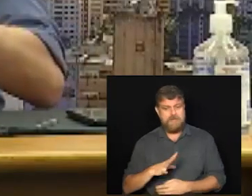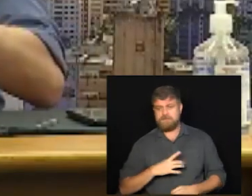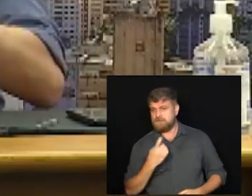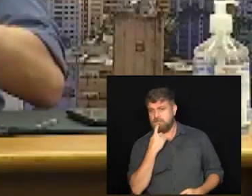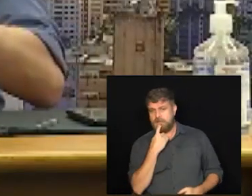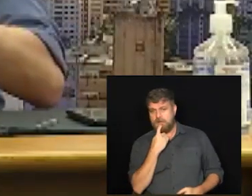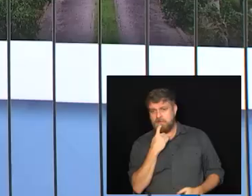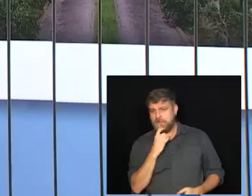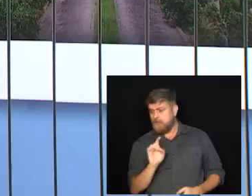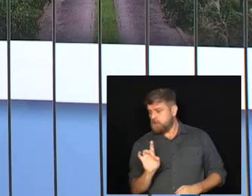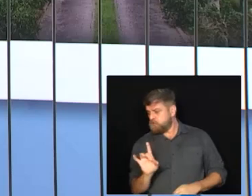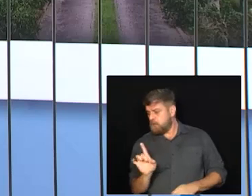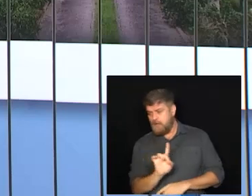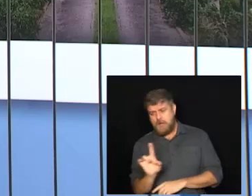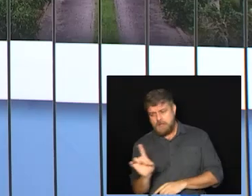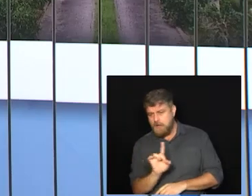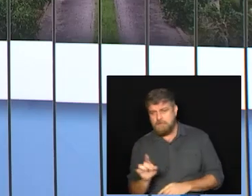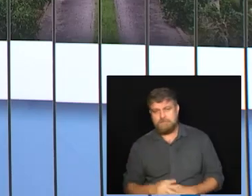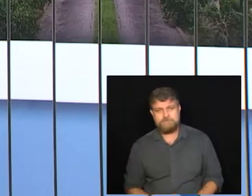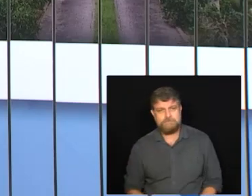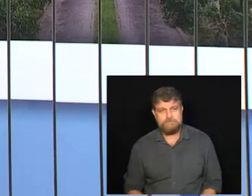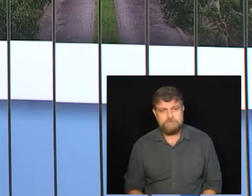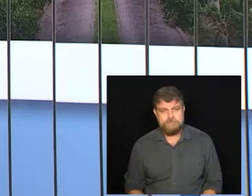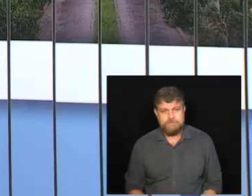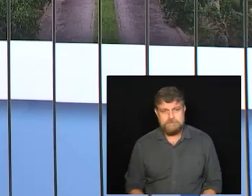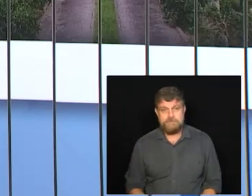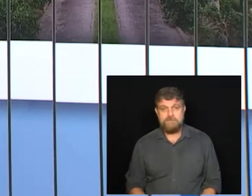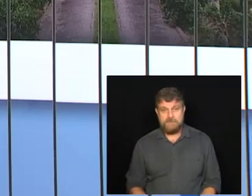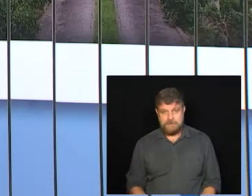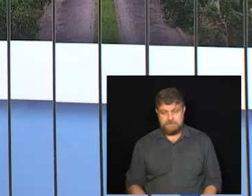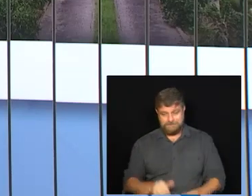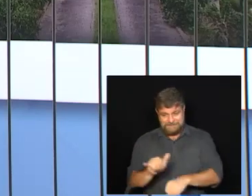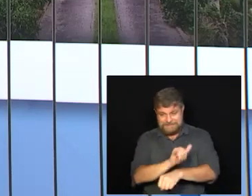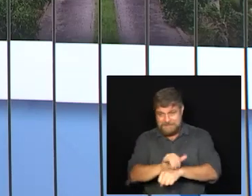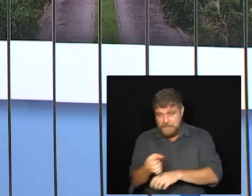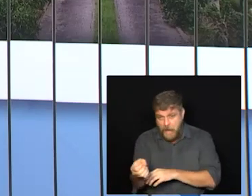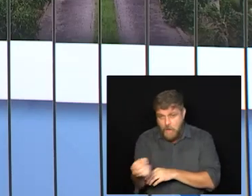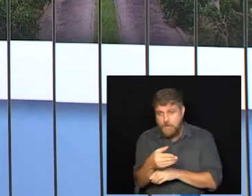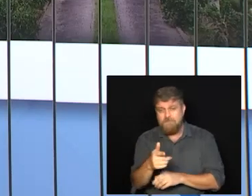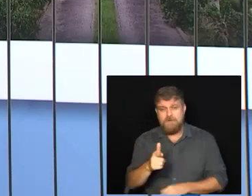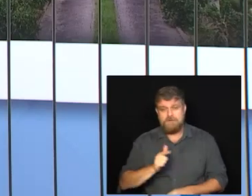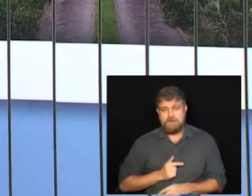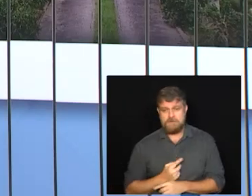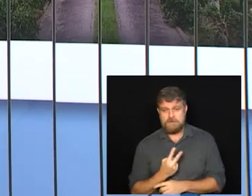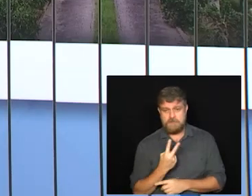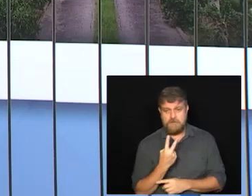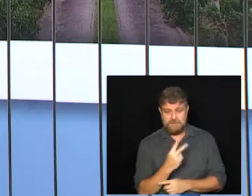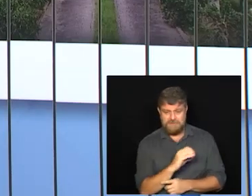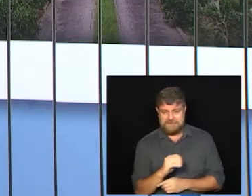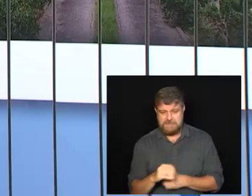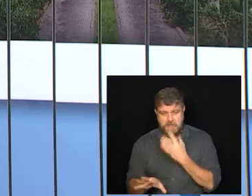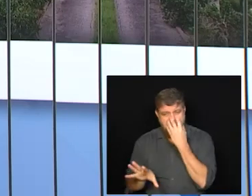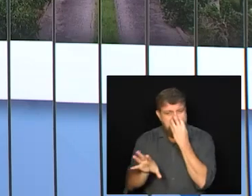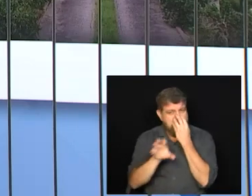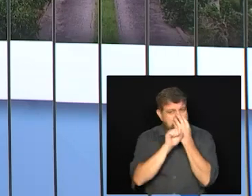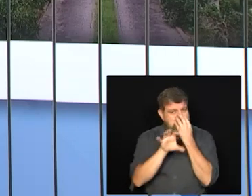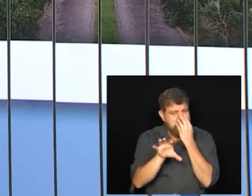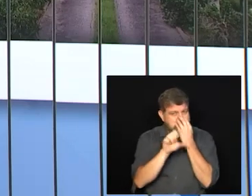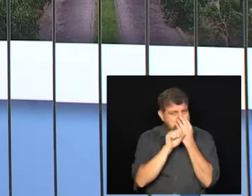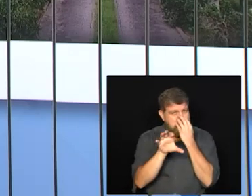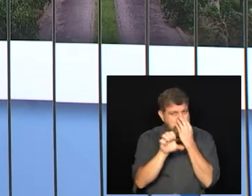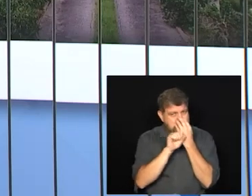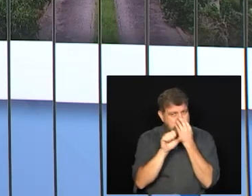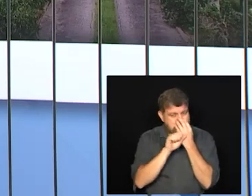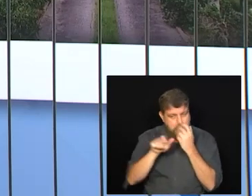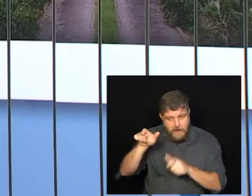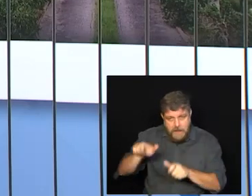isso, não. Olha, então, nesse novo mecanismo serão 200 respiradores disponíveis para que o